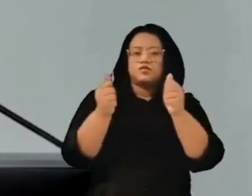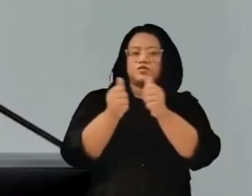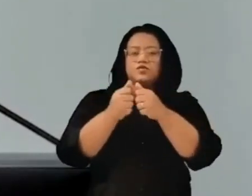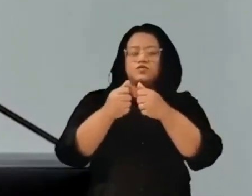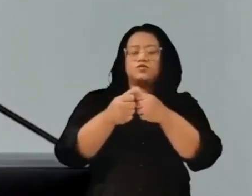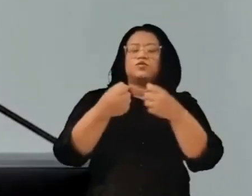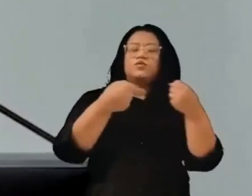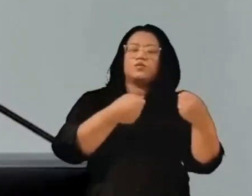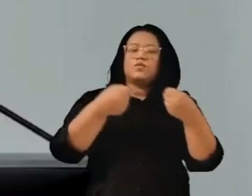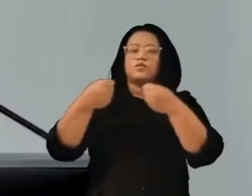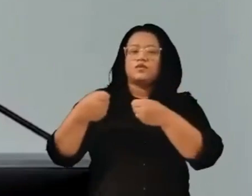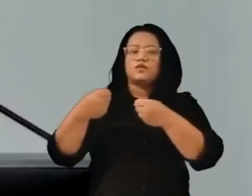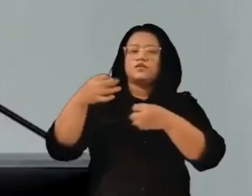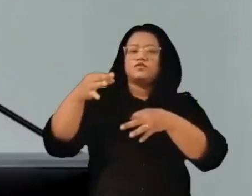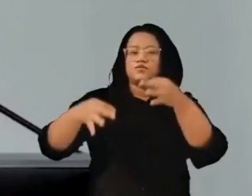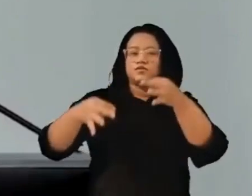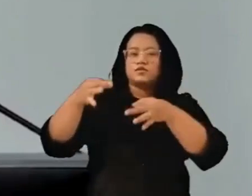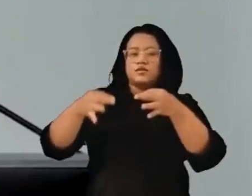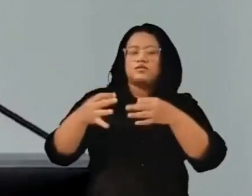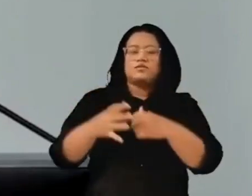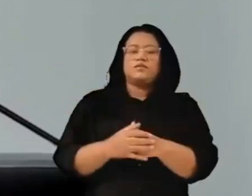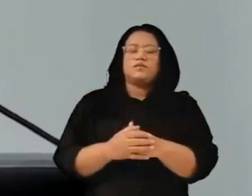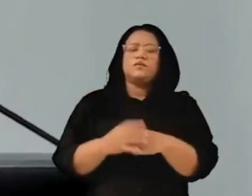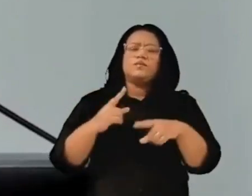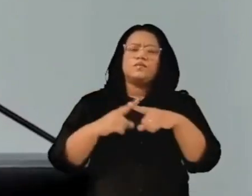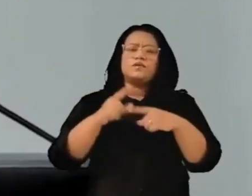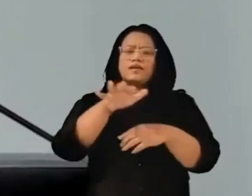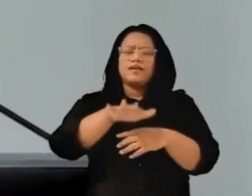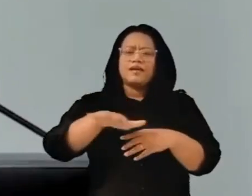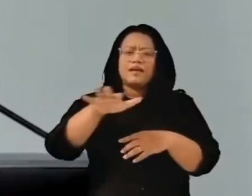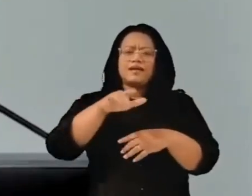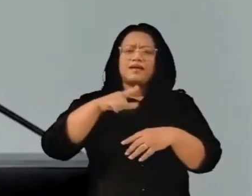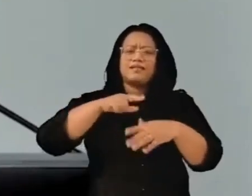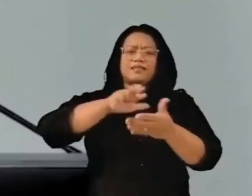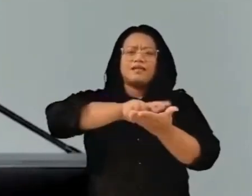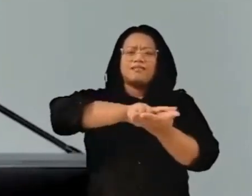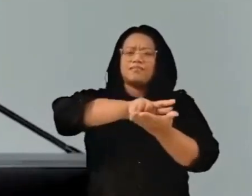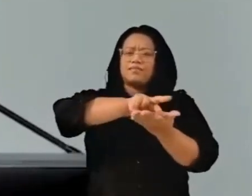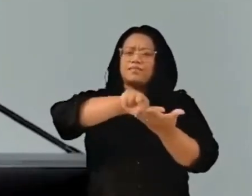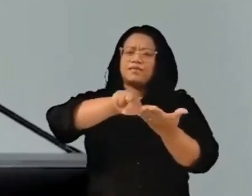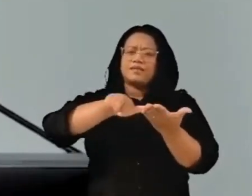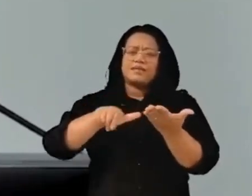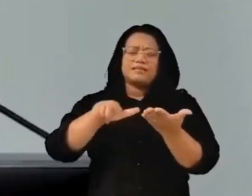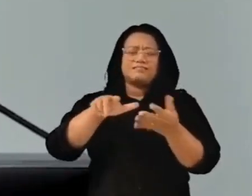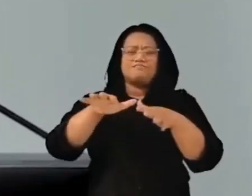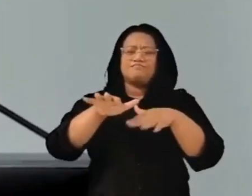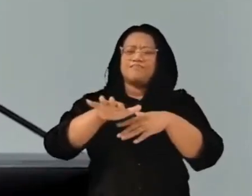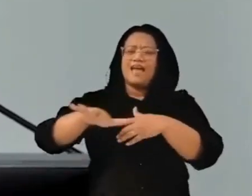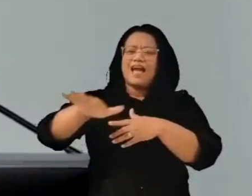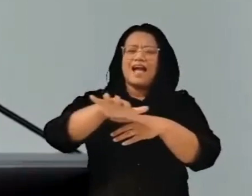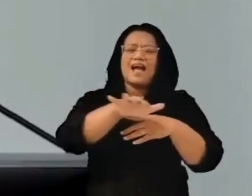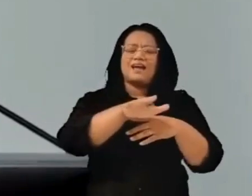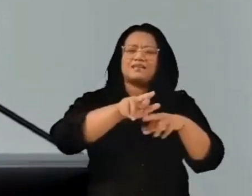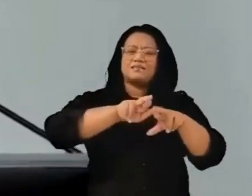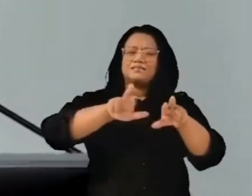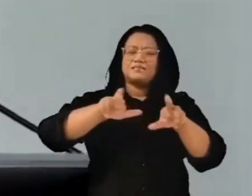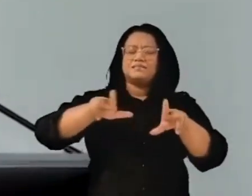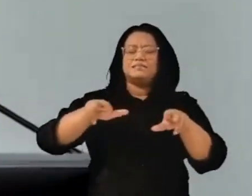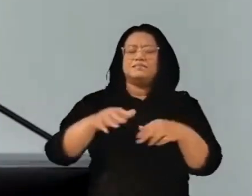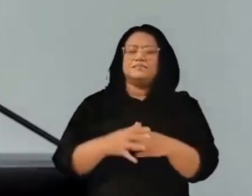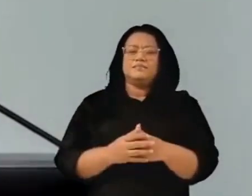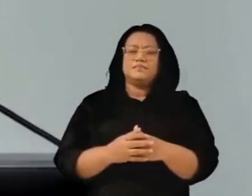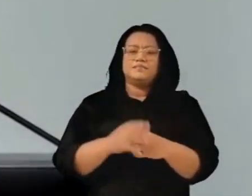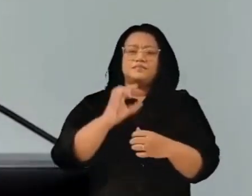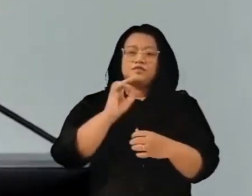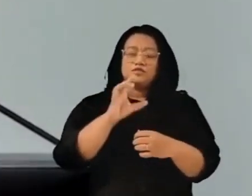ambiental, que é uma área multidisciplinar, que envolve, muitas áreas, não só